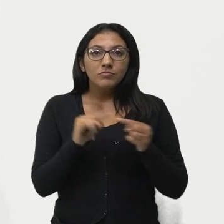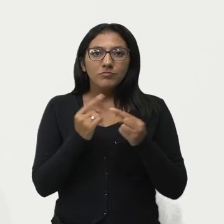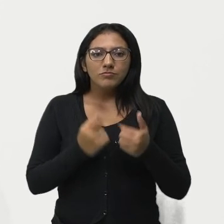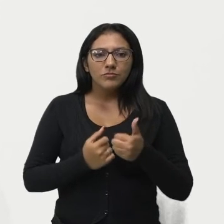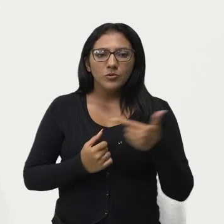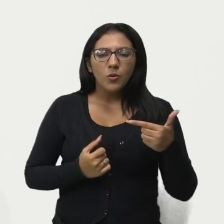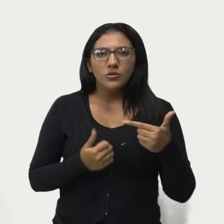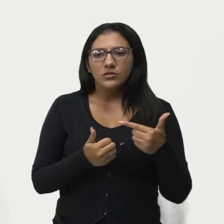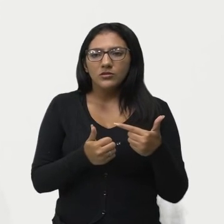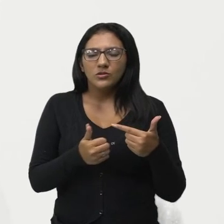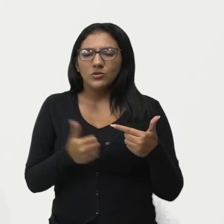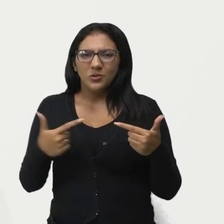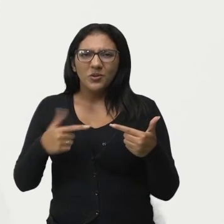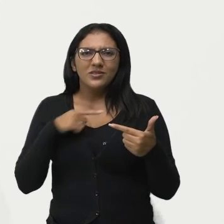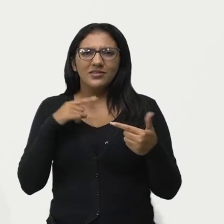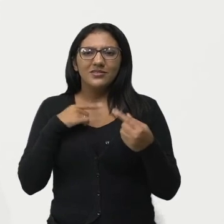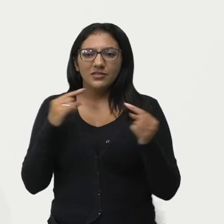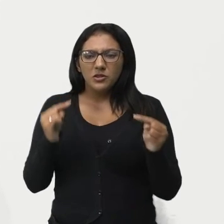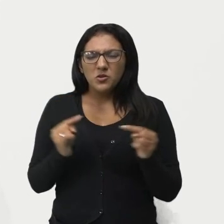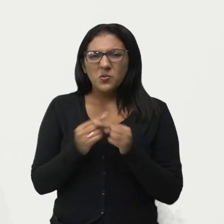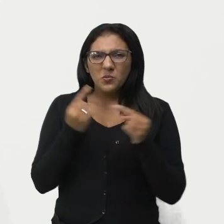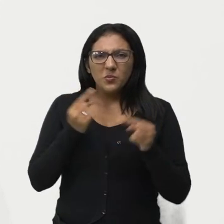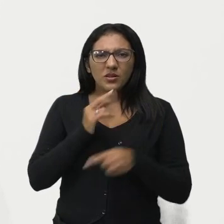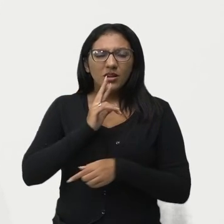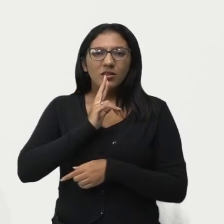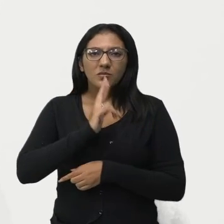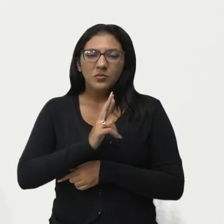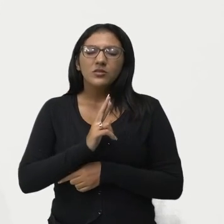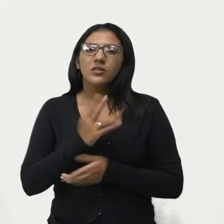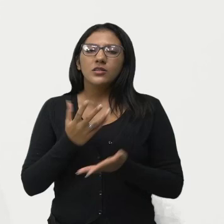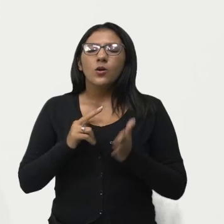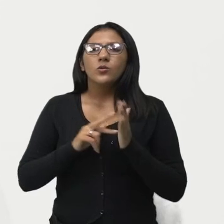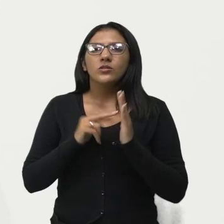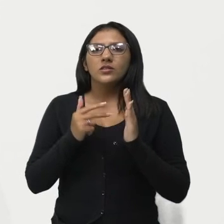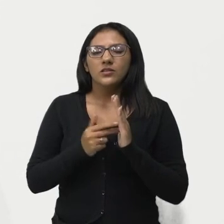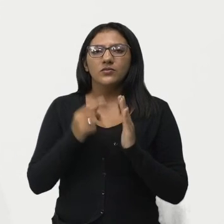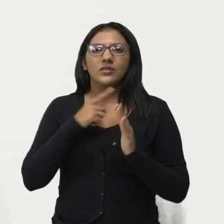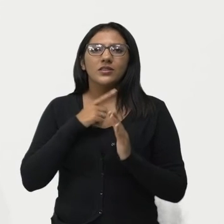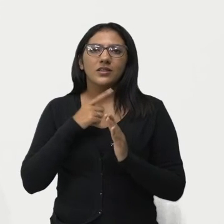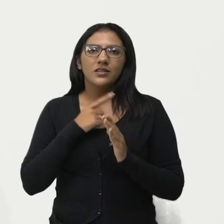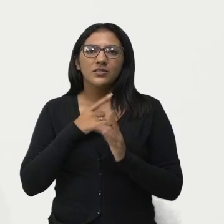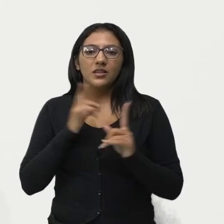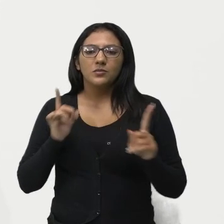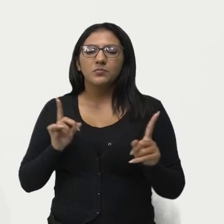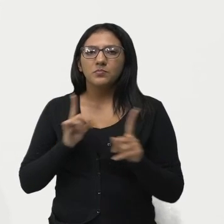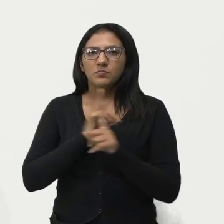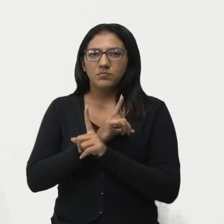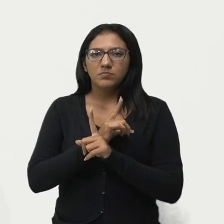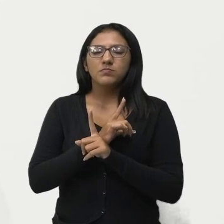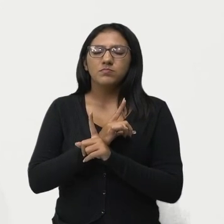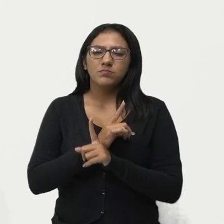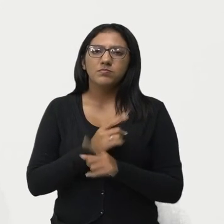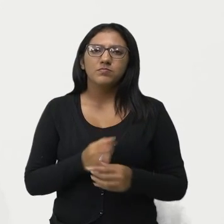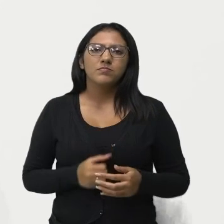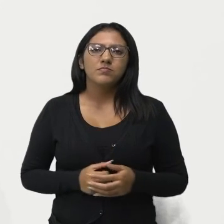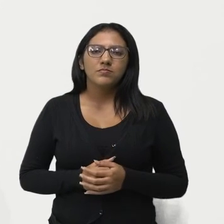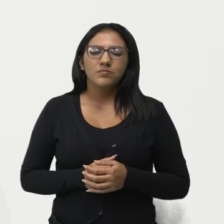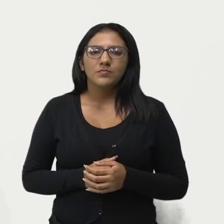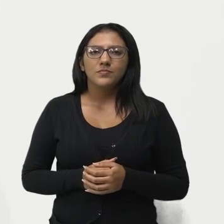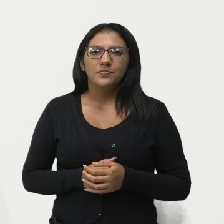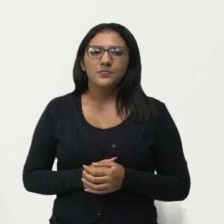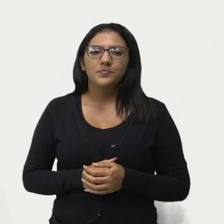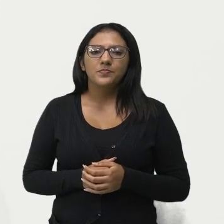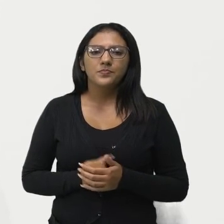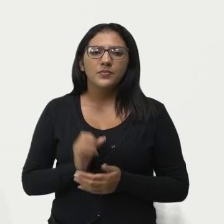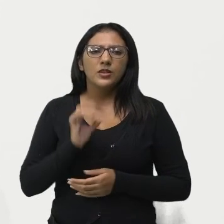né, tanto na esquerda como na direita, significa então que esses números são inversamente proporcionais, tá?